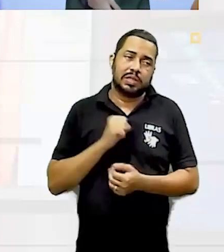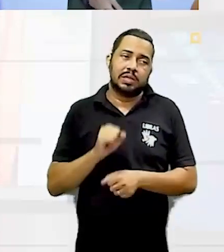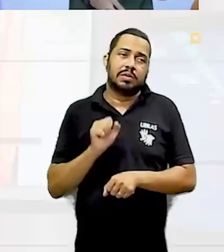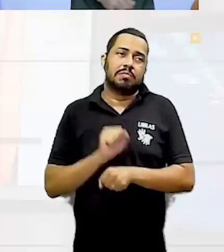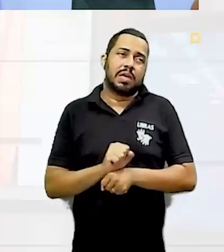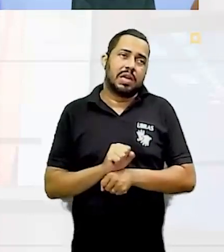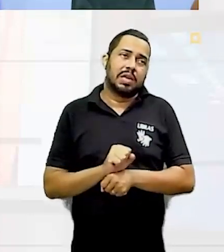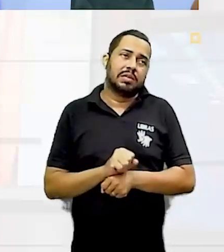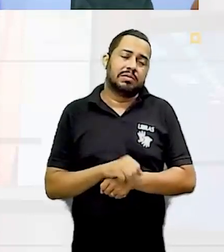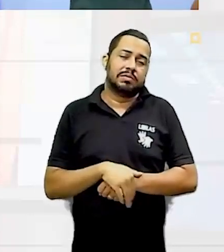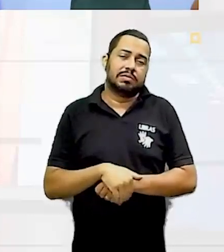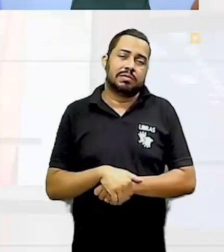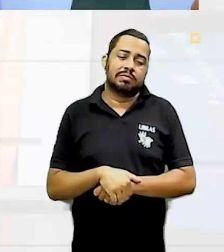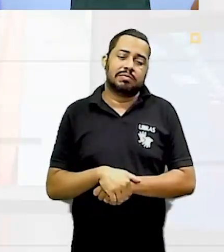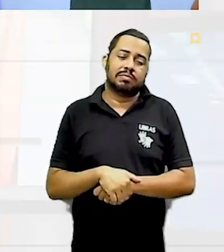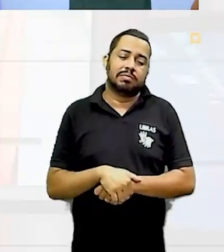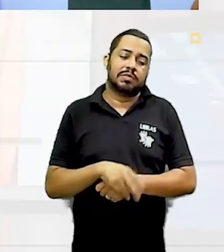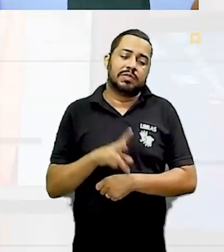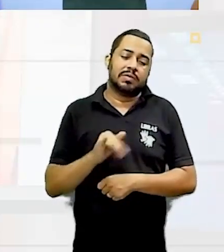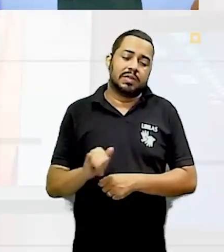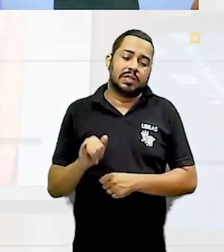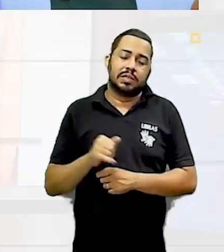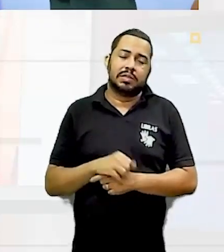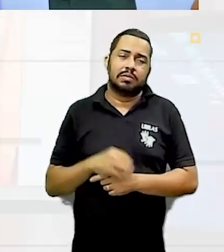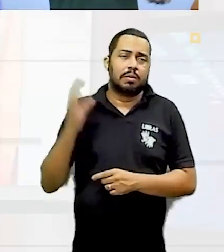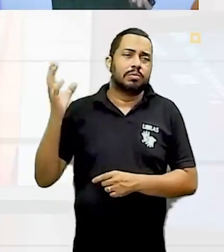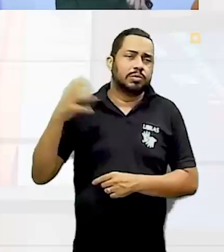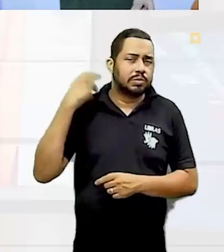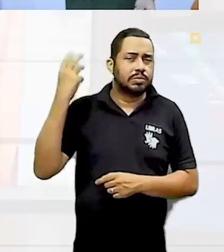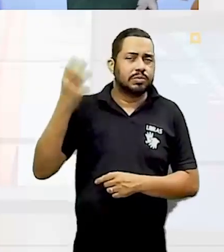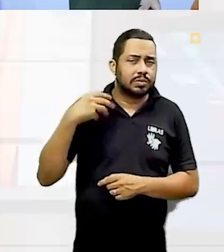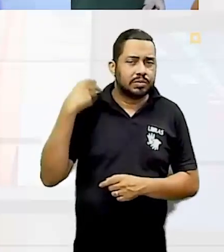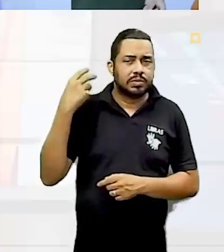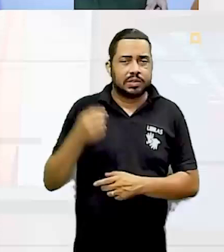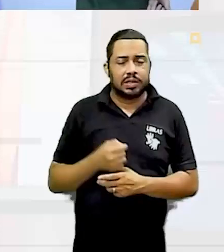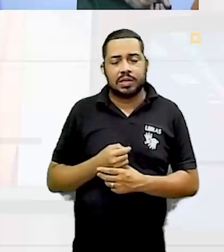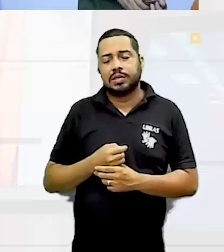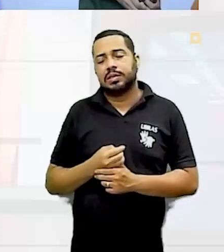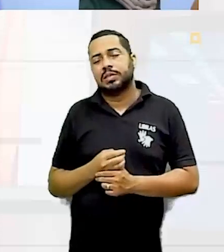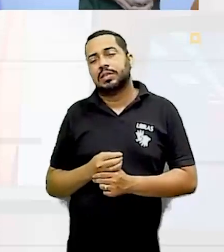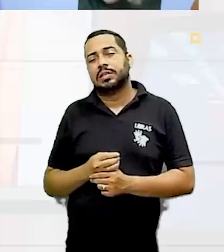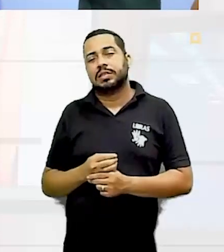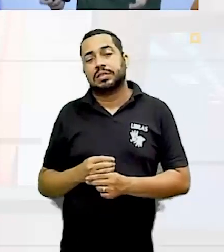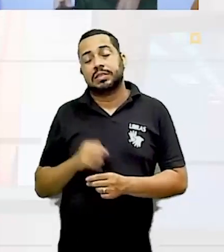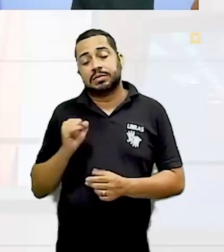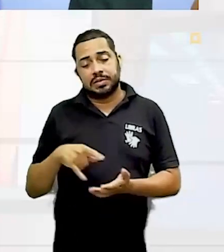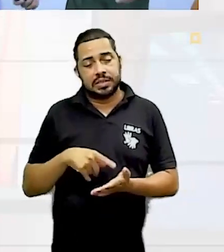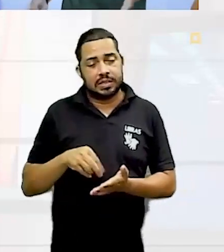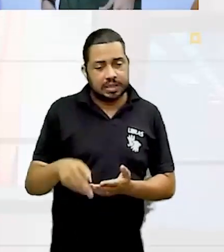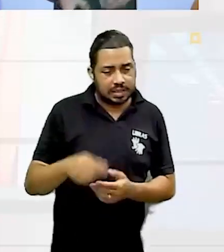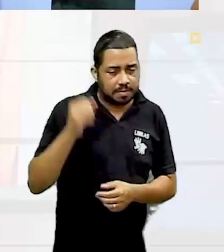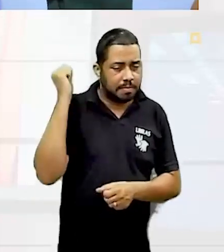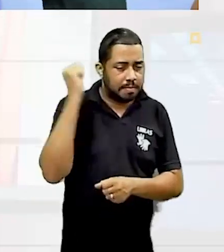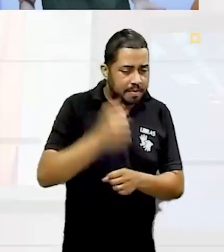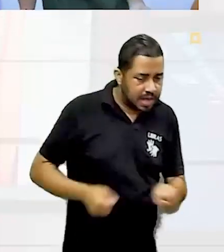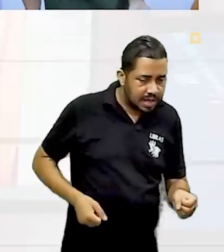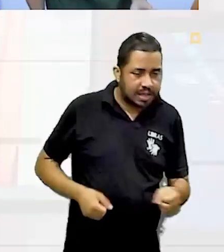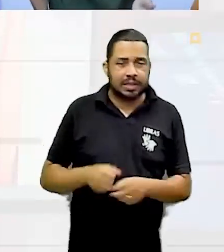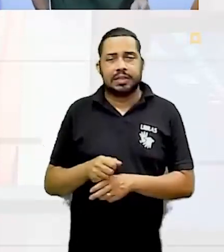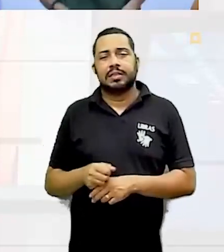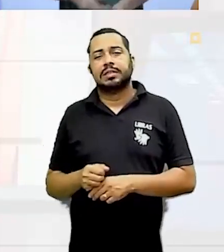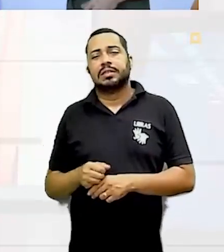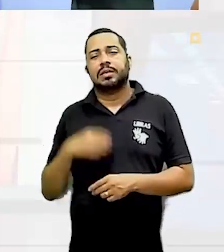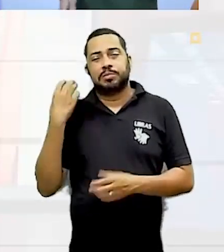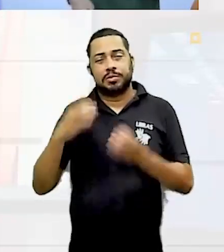parado muito tempo, vai começar a ver uma canção dublada sobre o jogo. Se você andar, matar um inimigo, a canção